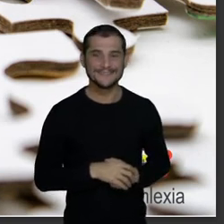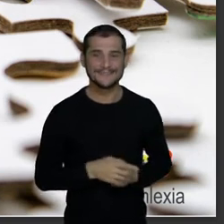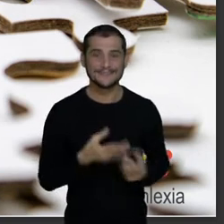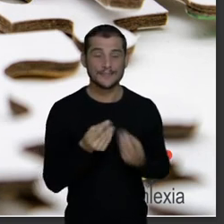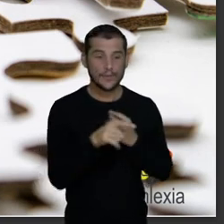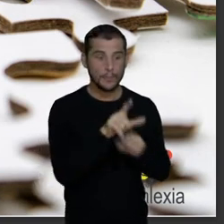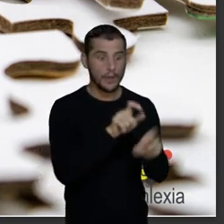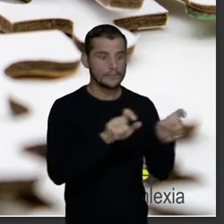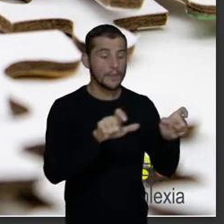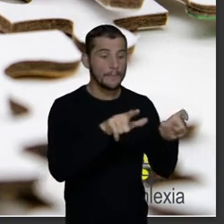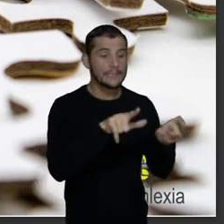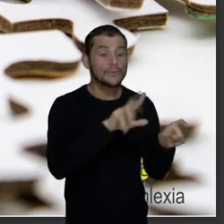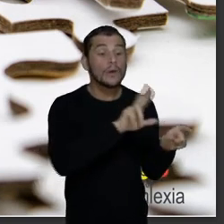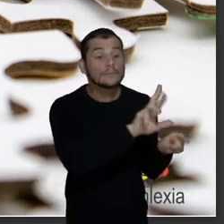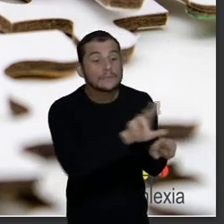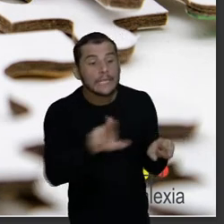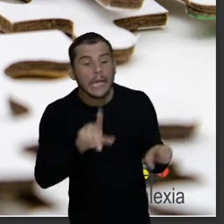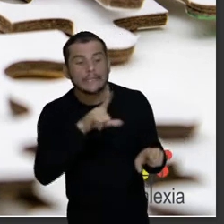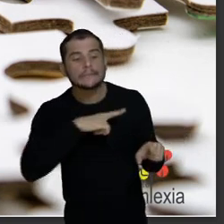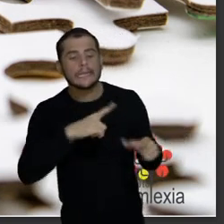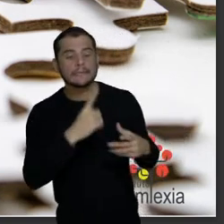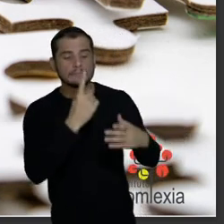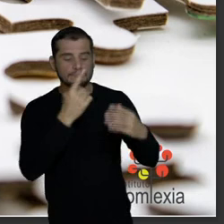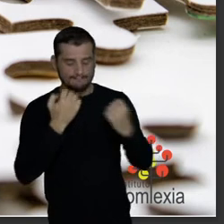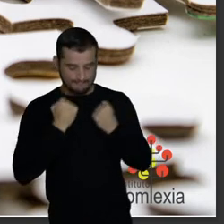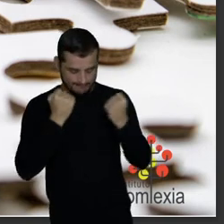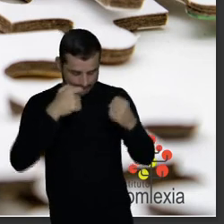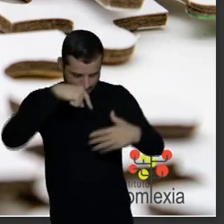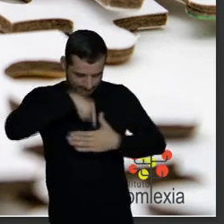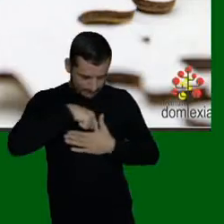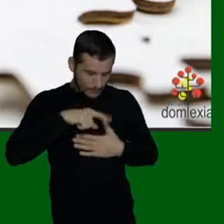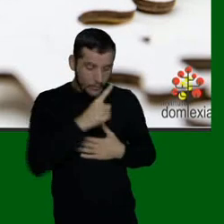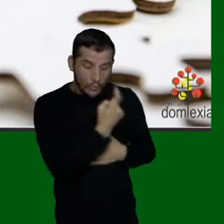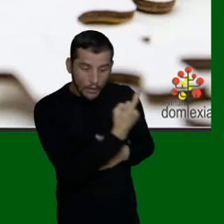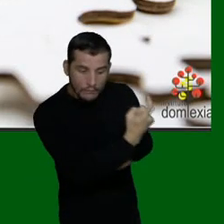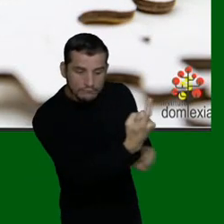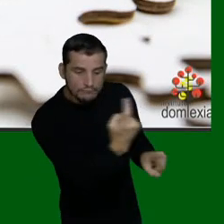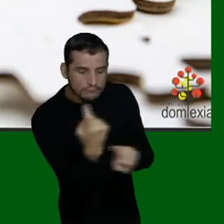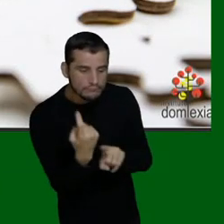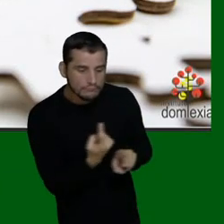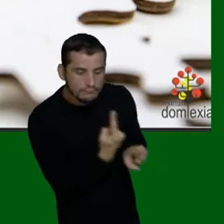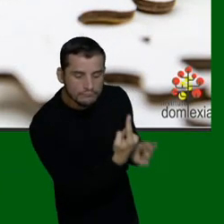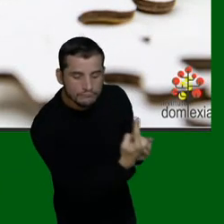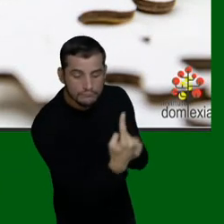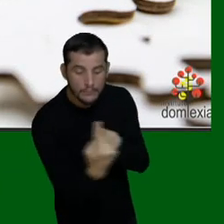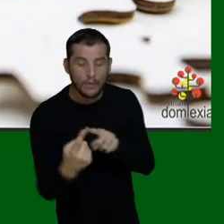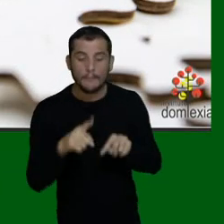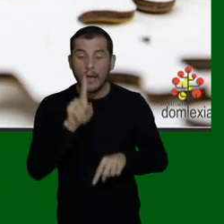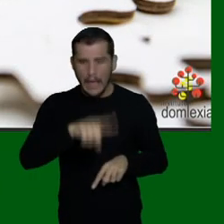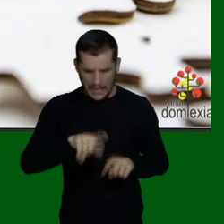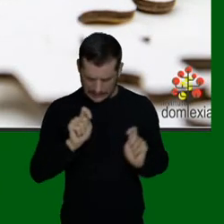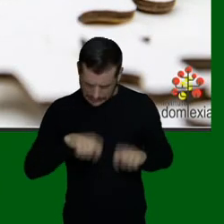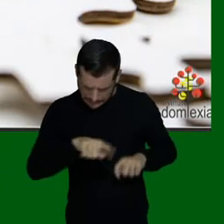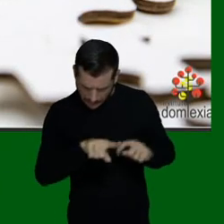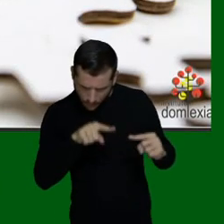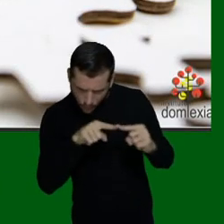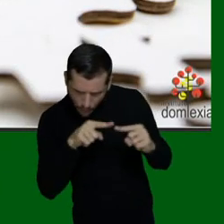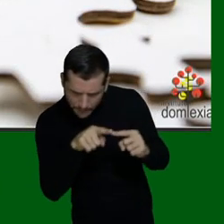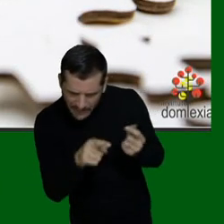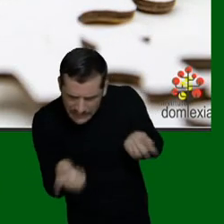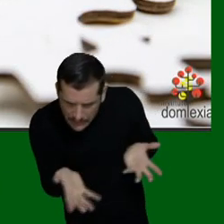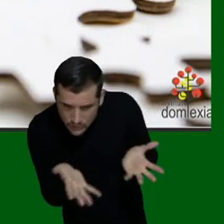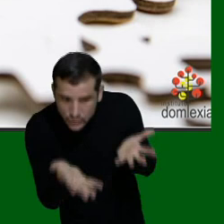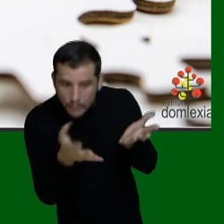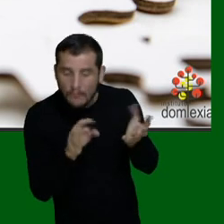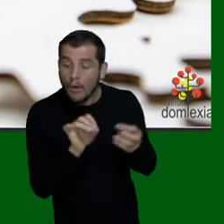único porque vai depender da severidade Vai depender se teve o estímulo adequado vai depender do